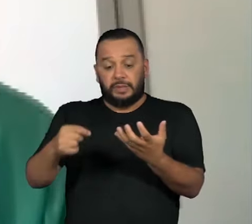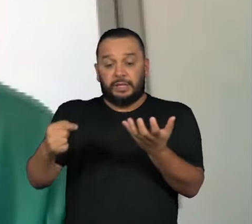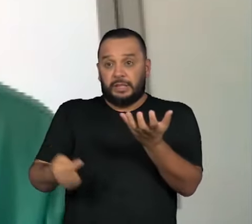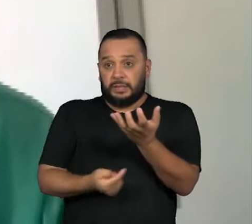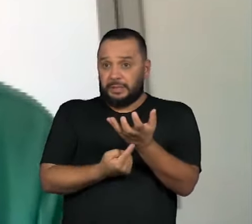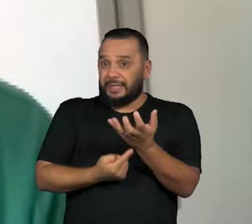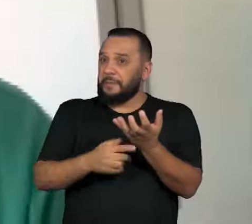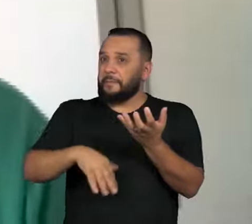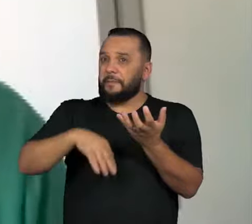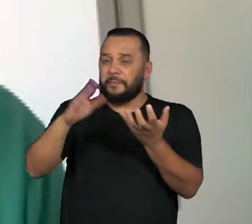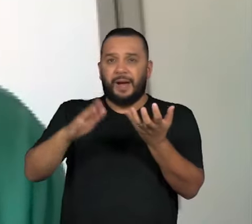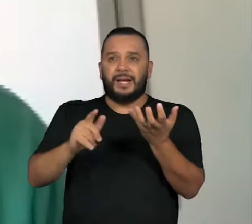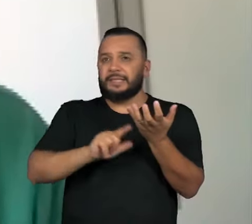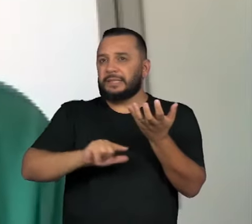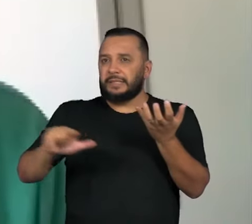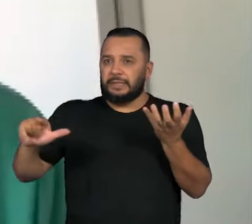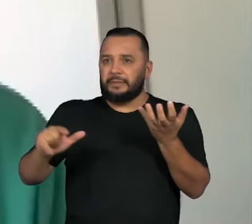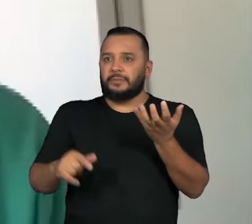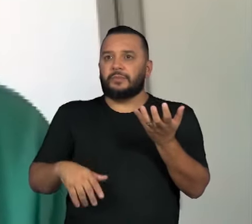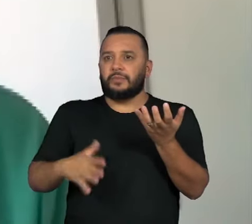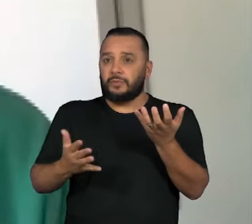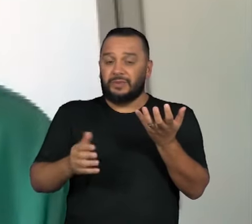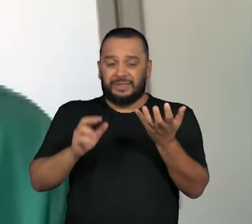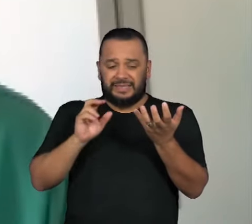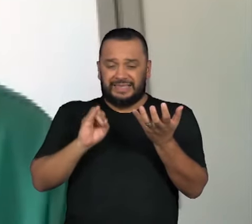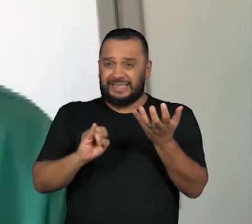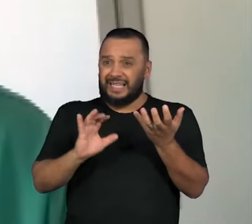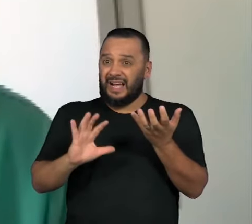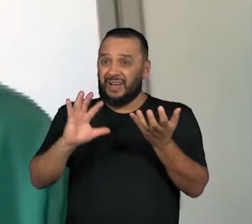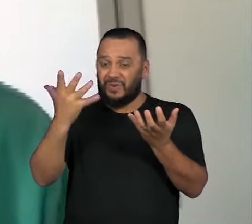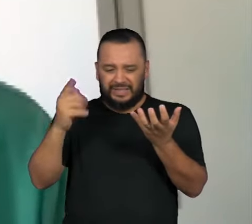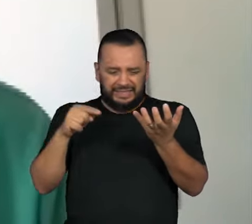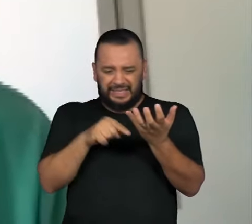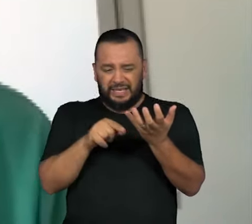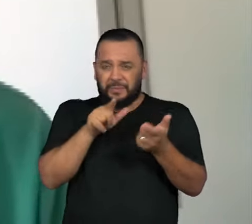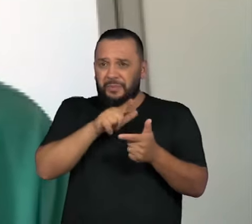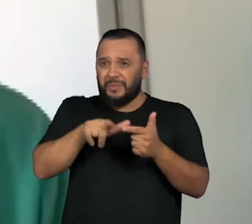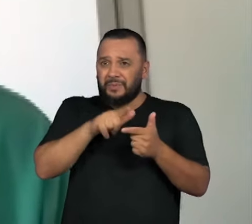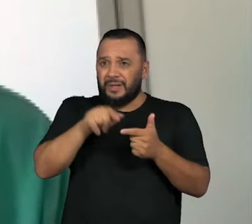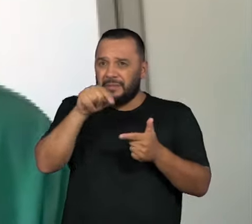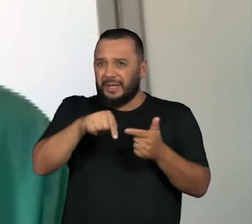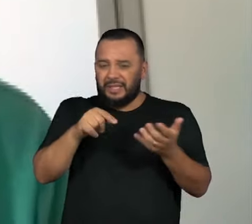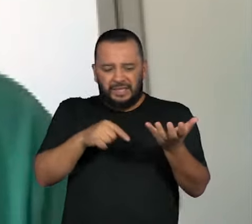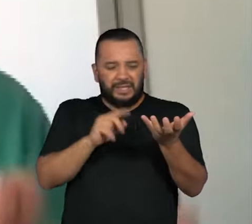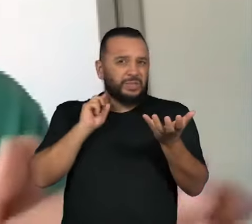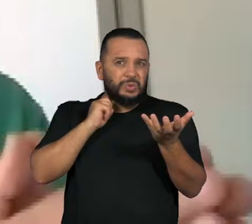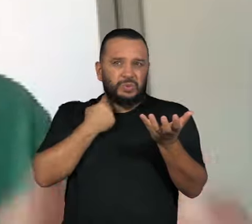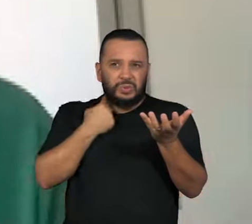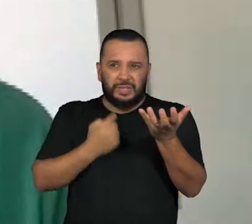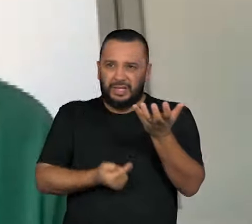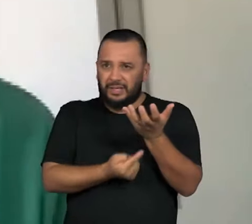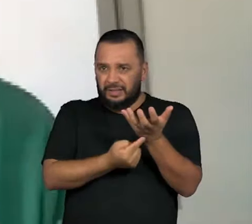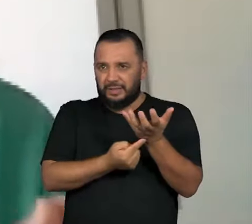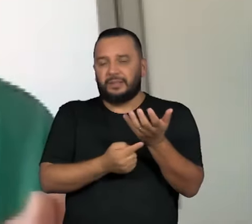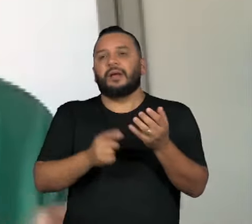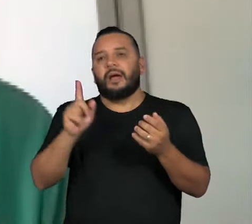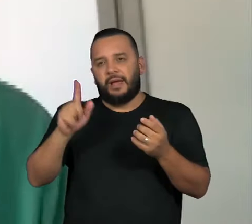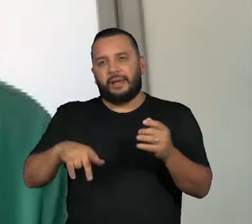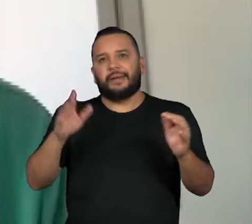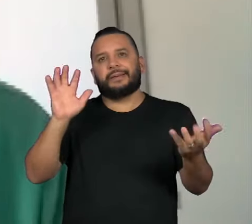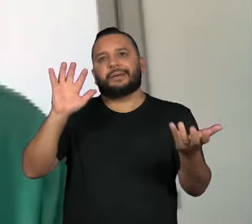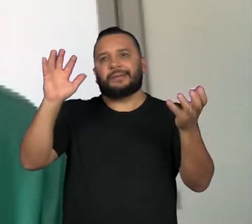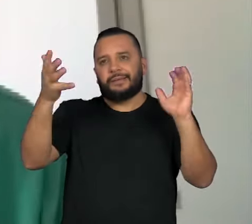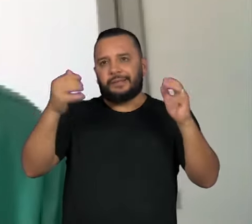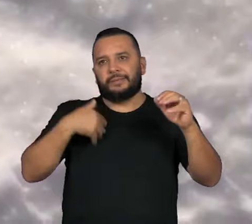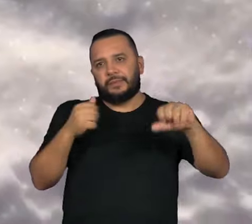mais isolado, qualquer sinal que nós observarmos lá são sinais de mudanças ambientais na